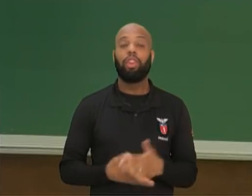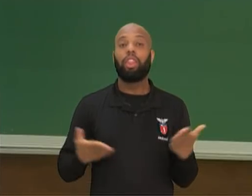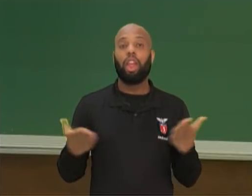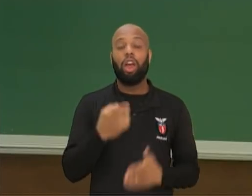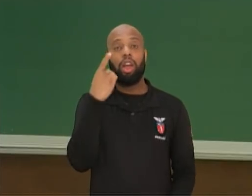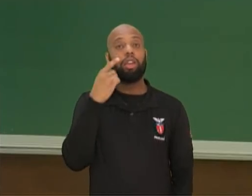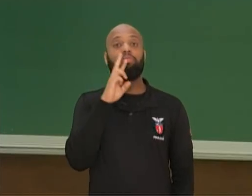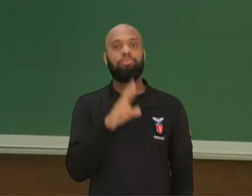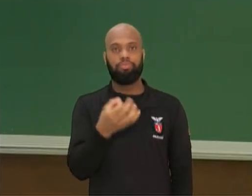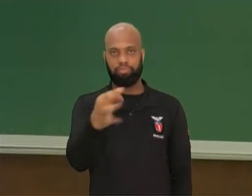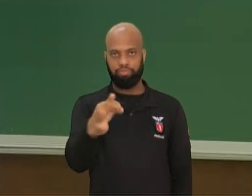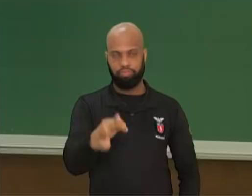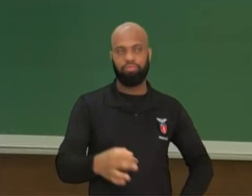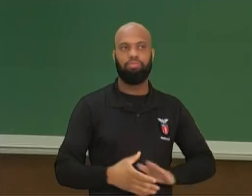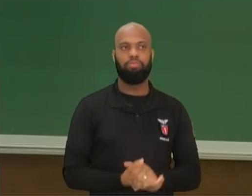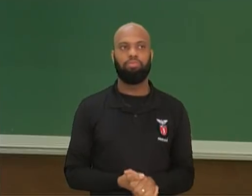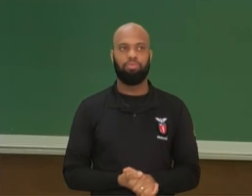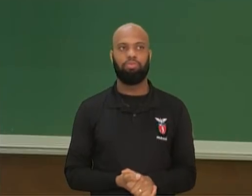Vamos à correção?